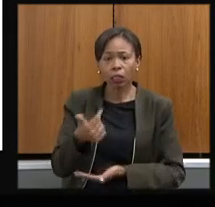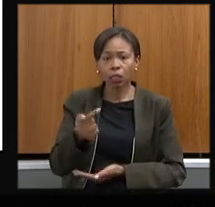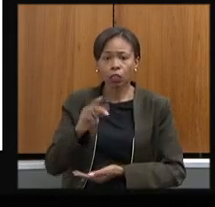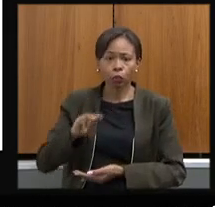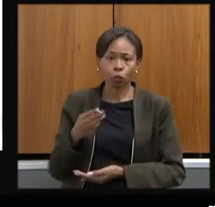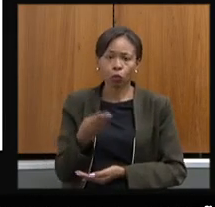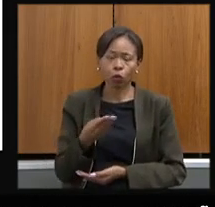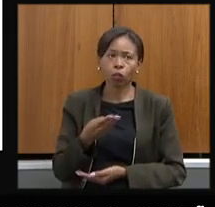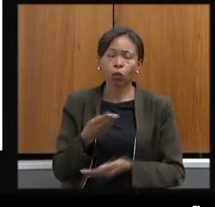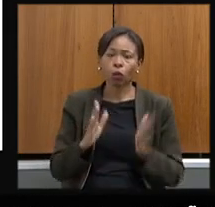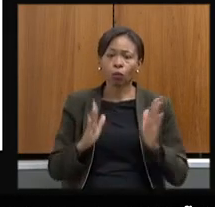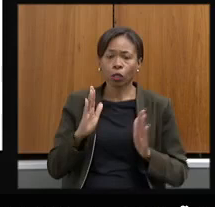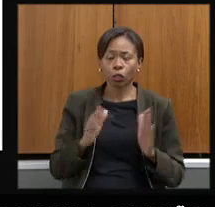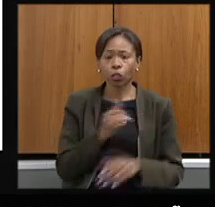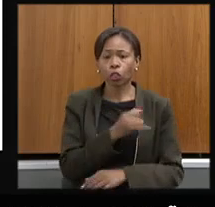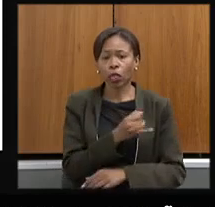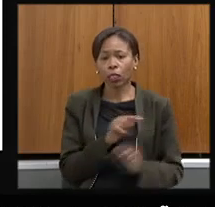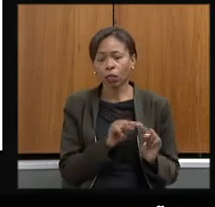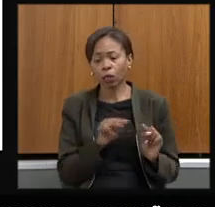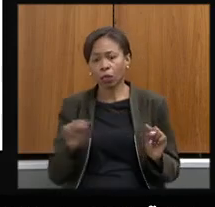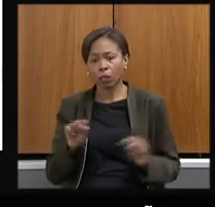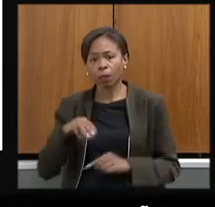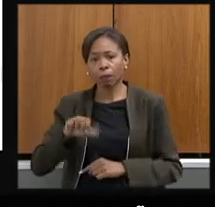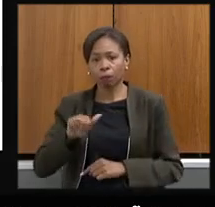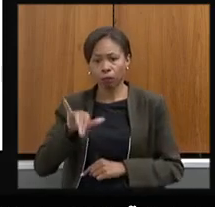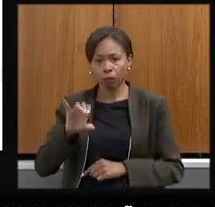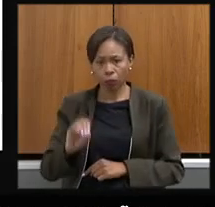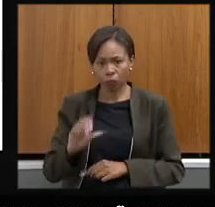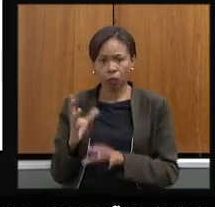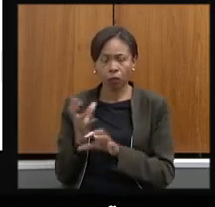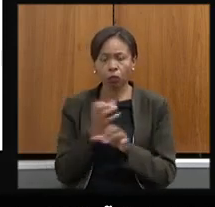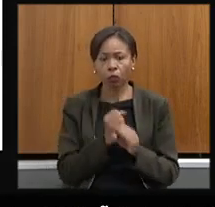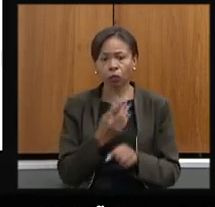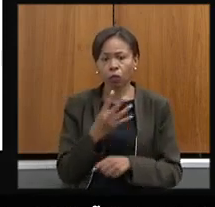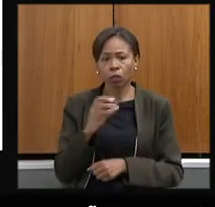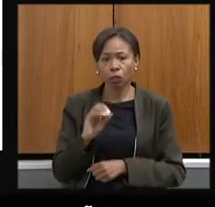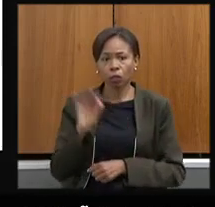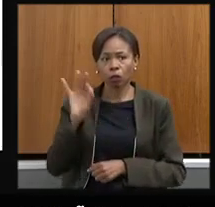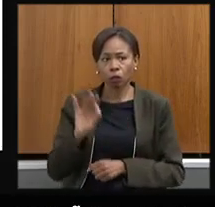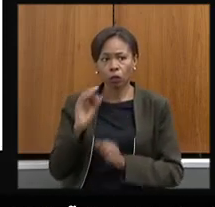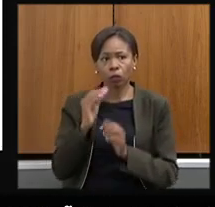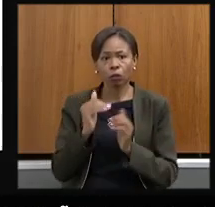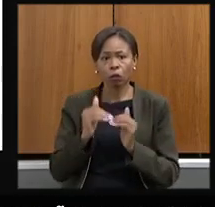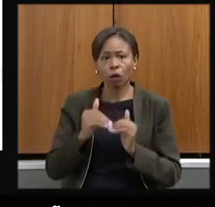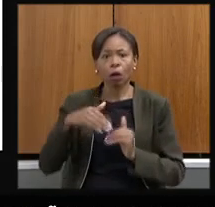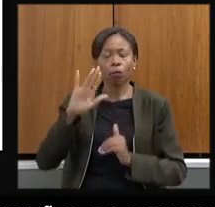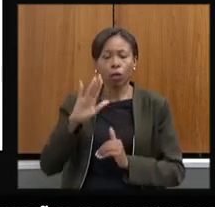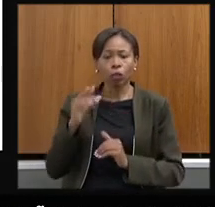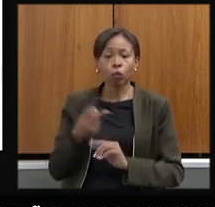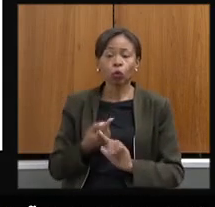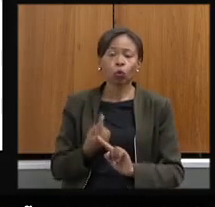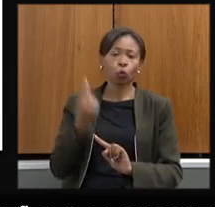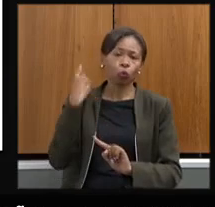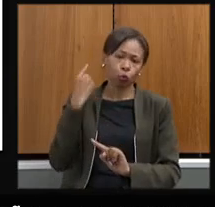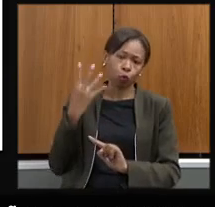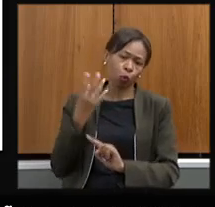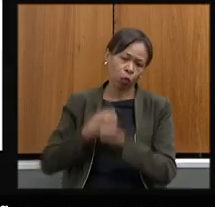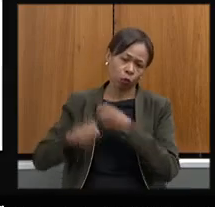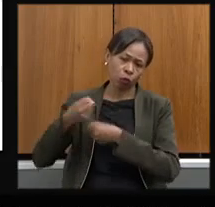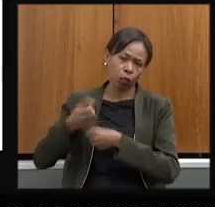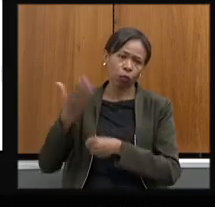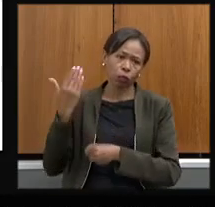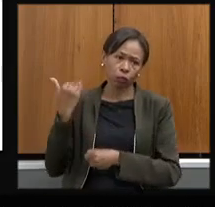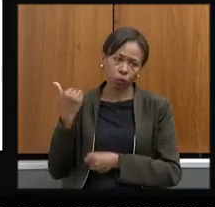de Janeiro a Maio e o que já soma quarenta por cento a mais do que os anos os 4 anos anteriores somados